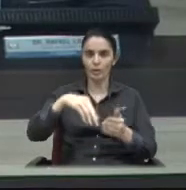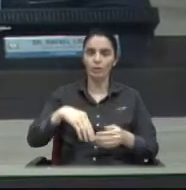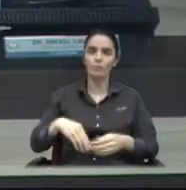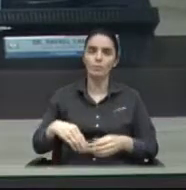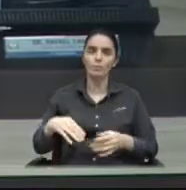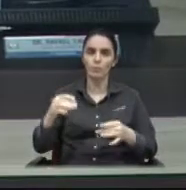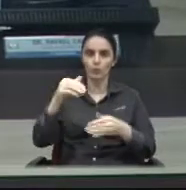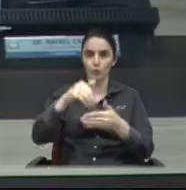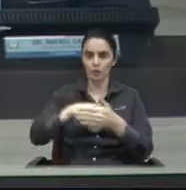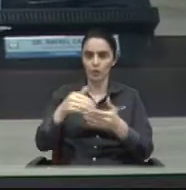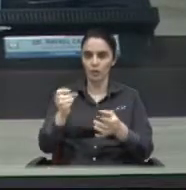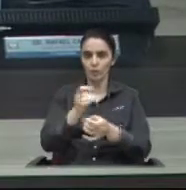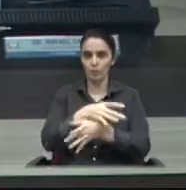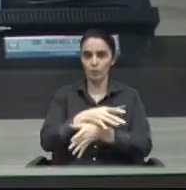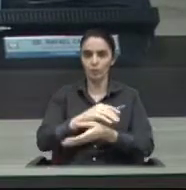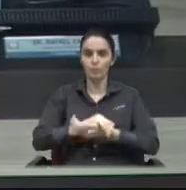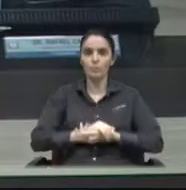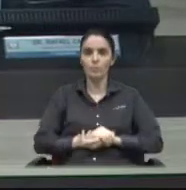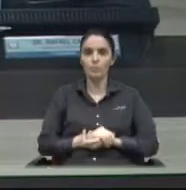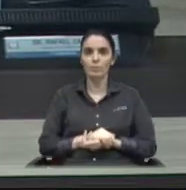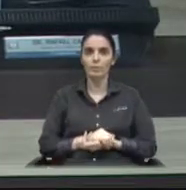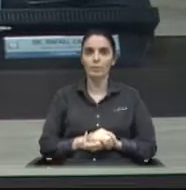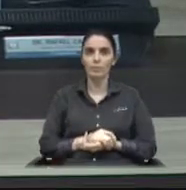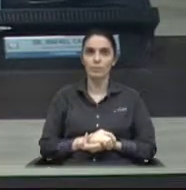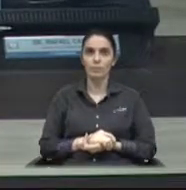a votação.